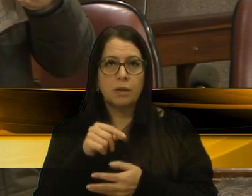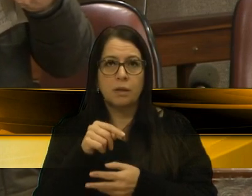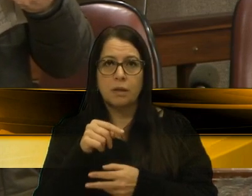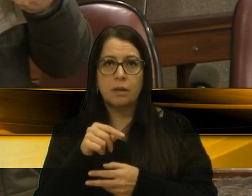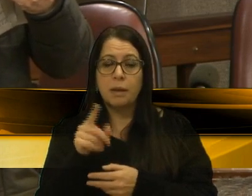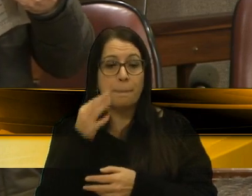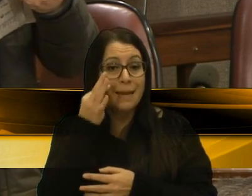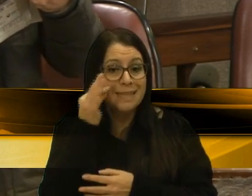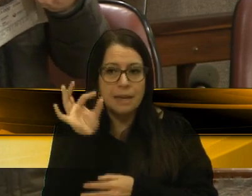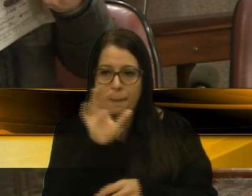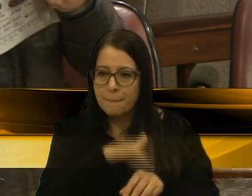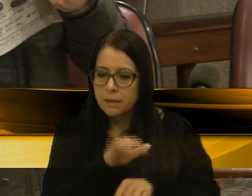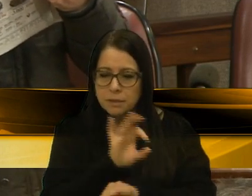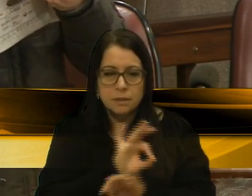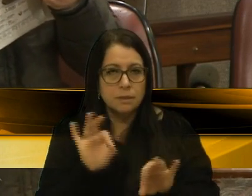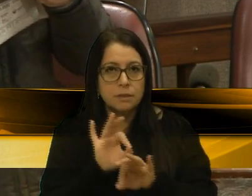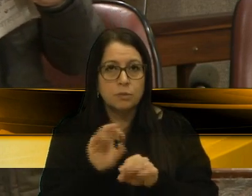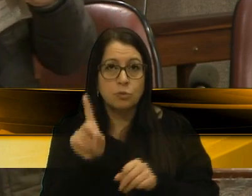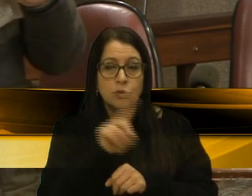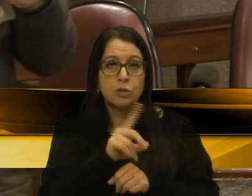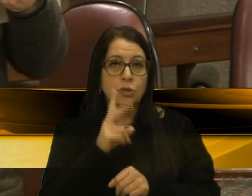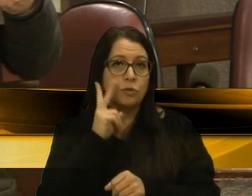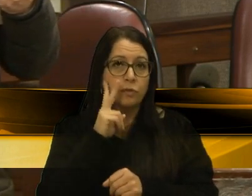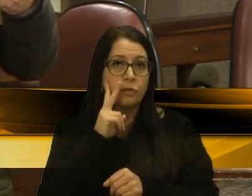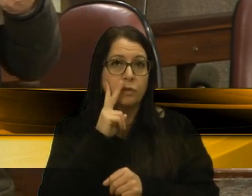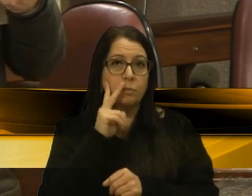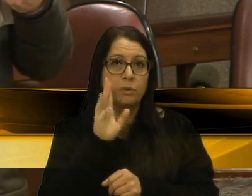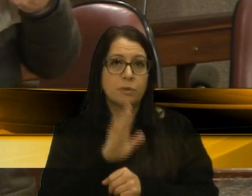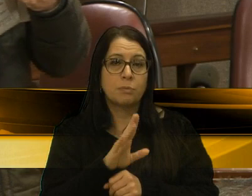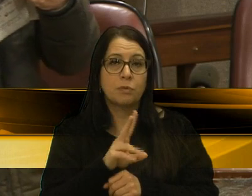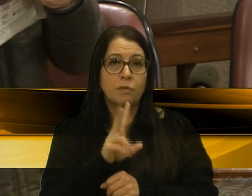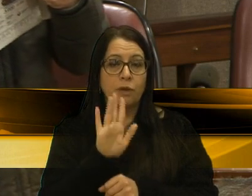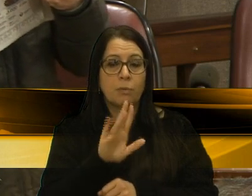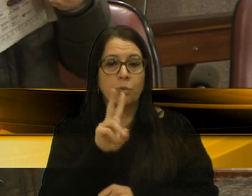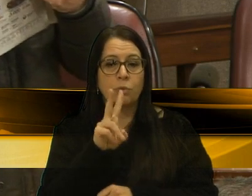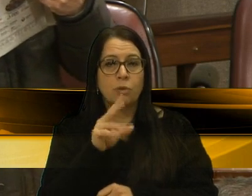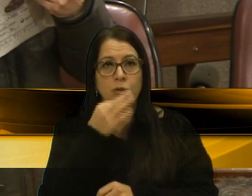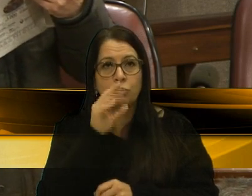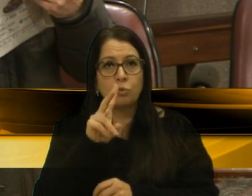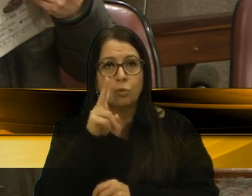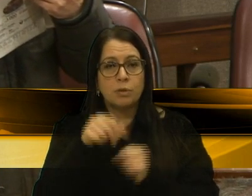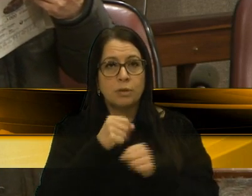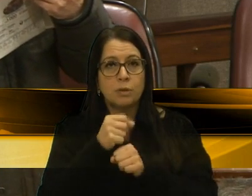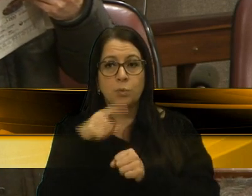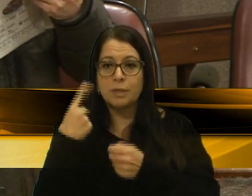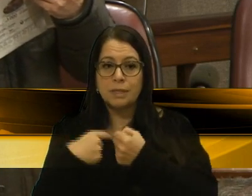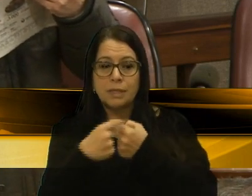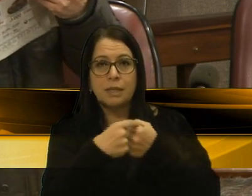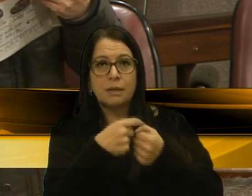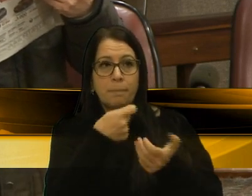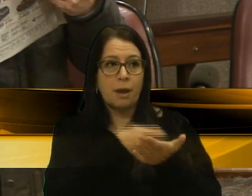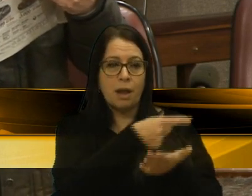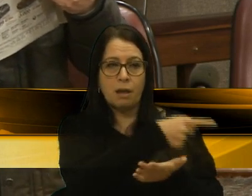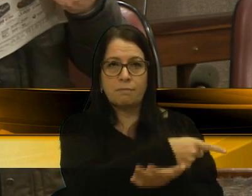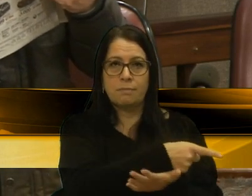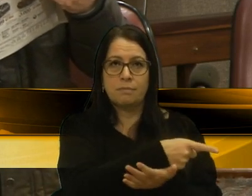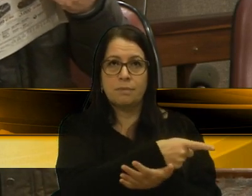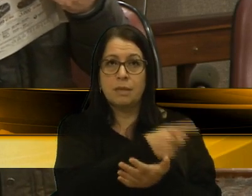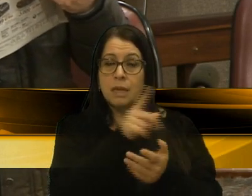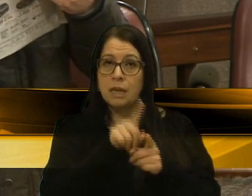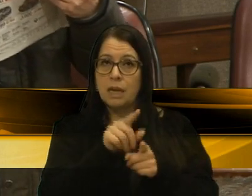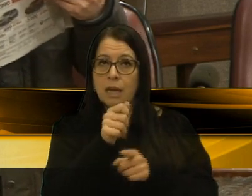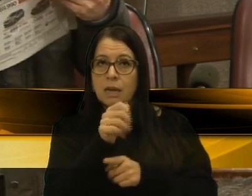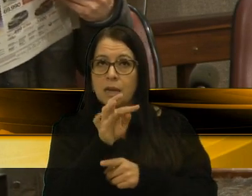mais nada. No dia do vinho, seguramos Caxias por 2 anos. As outras cidades pagavam a parte deles. A Tua